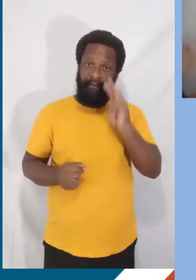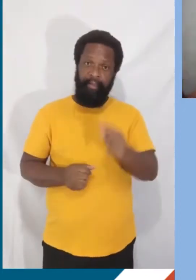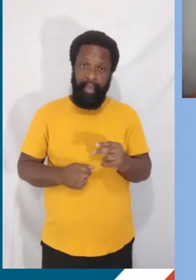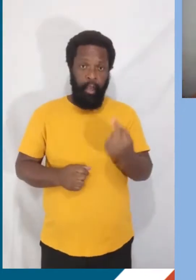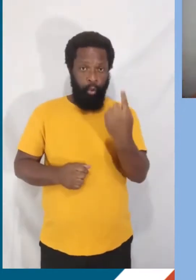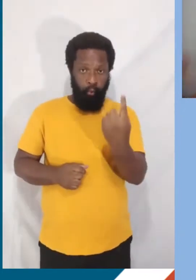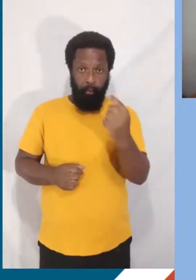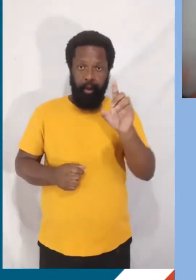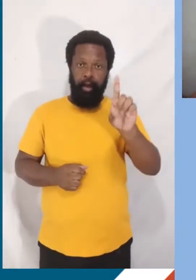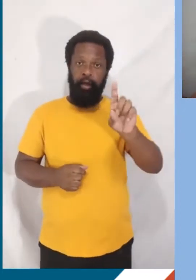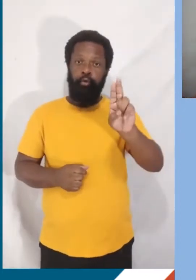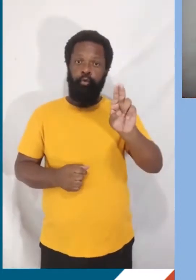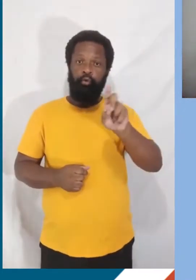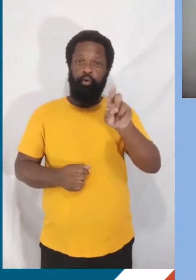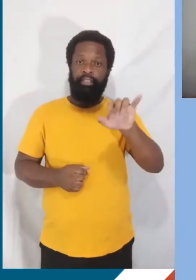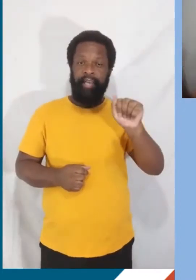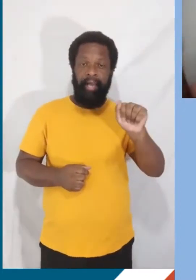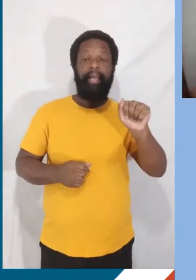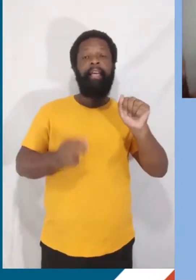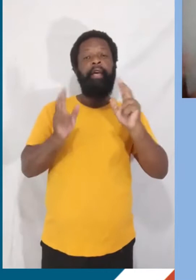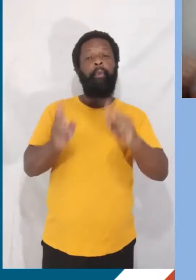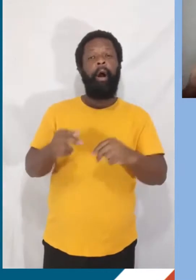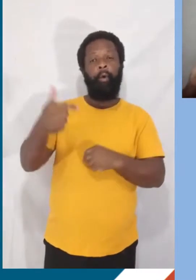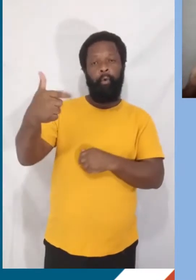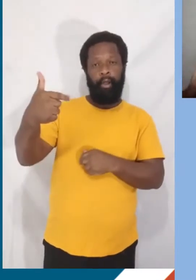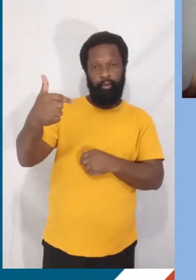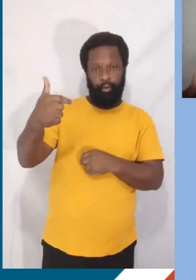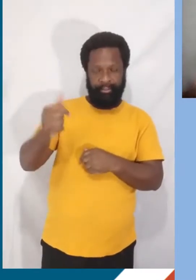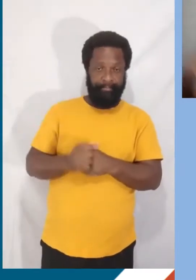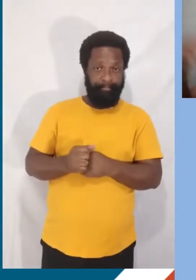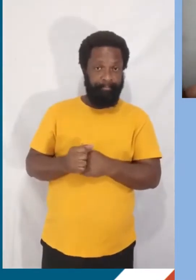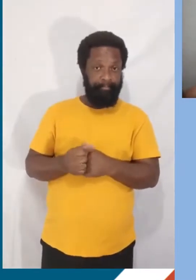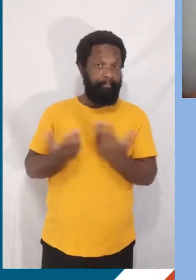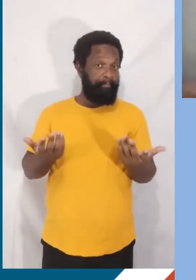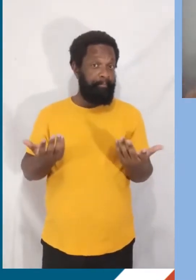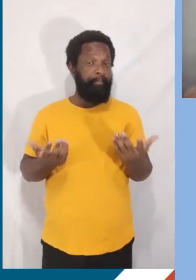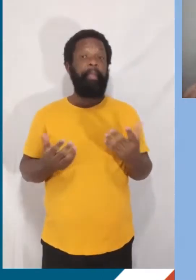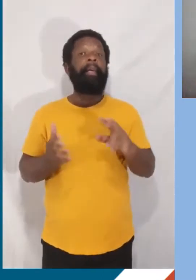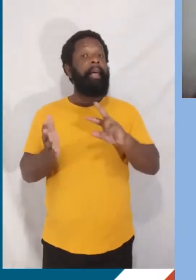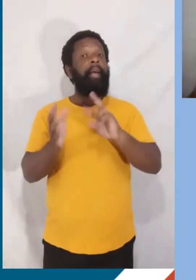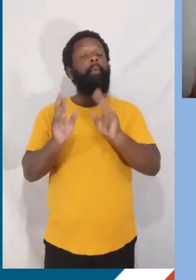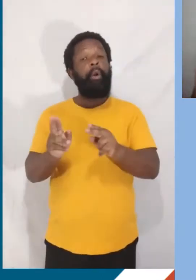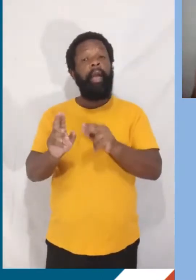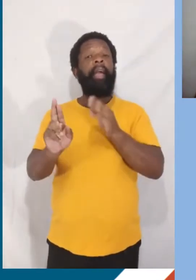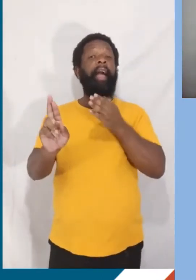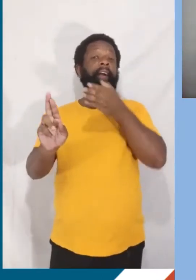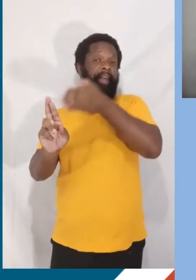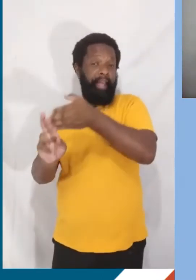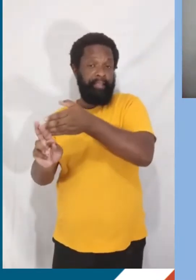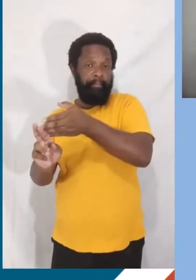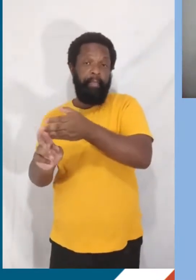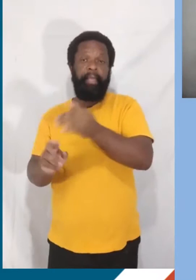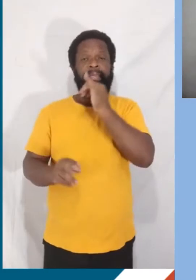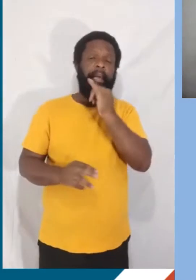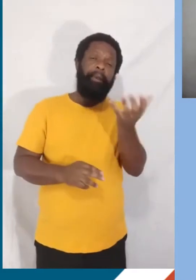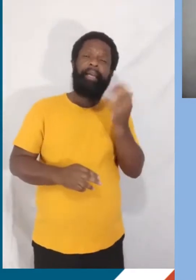12 unidades, depende do que você estiver relacionando. Então, nesse caso, uma dúzia de ovos eu sei que corresponde a 12 ovos. Isso é a minha